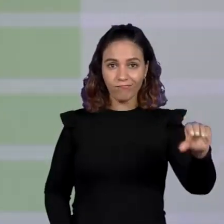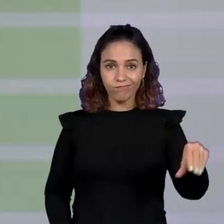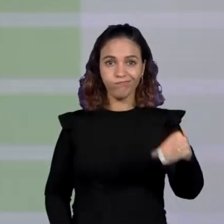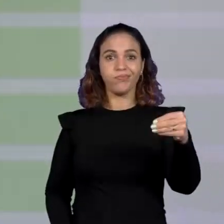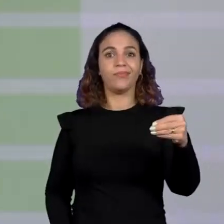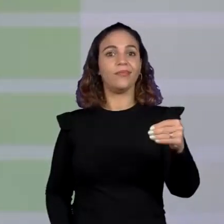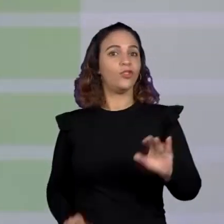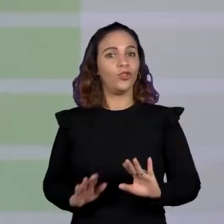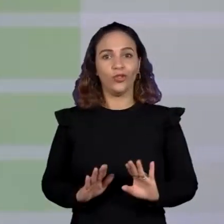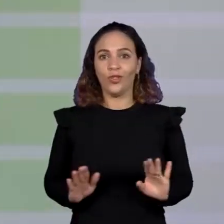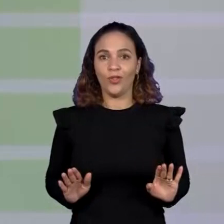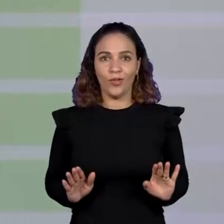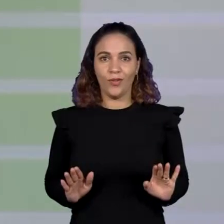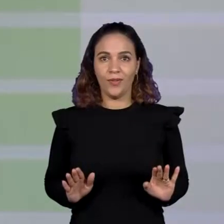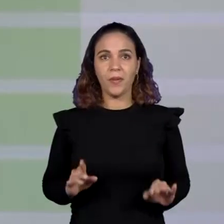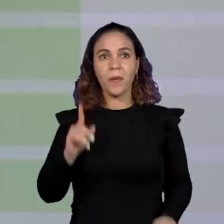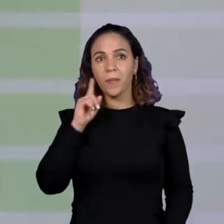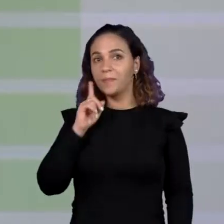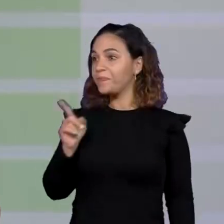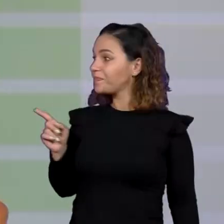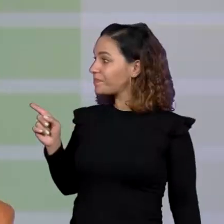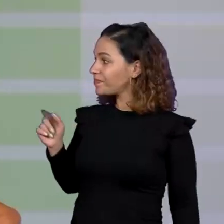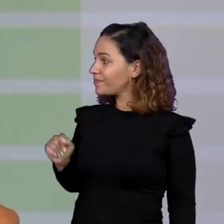ó, nenhuma. Português,